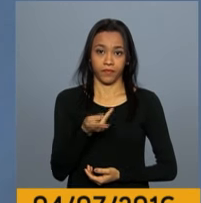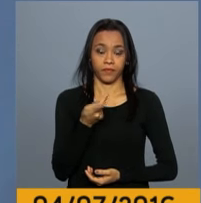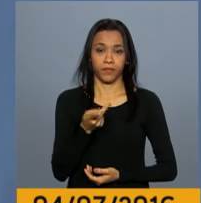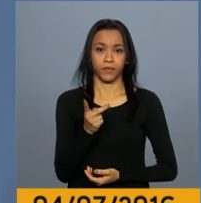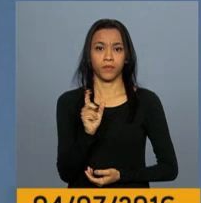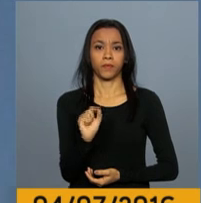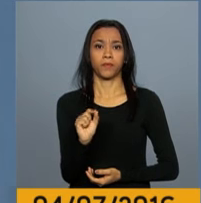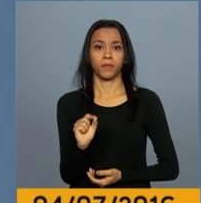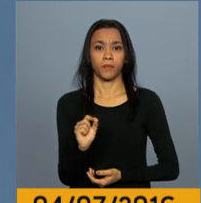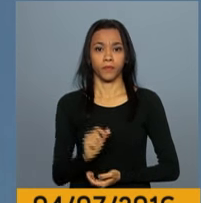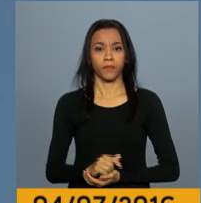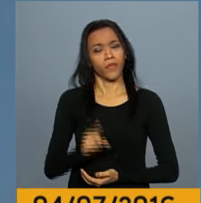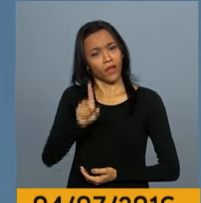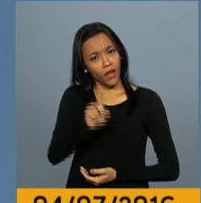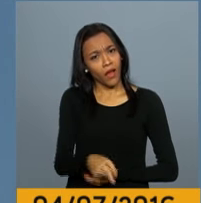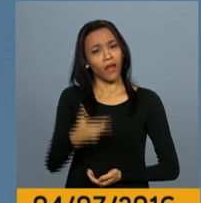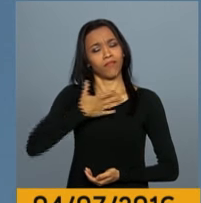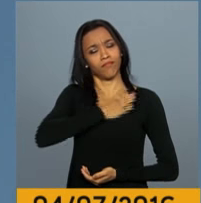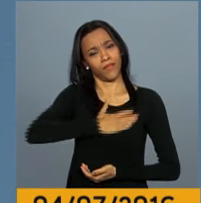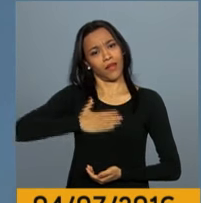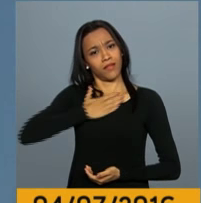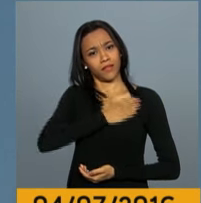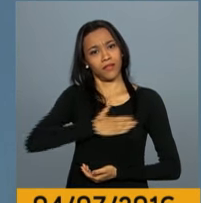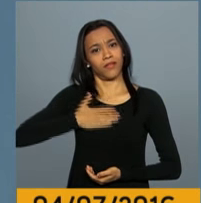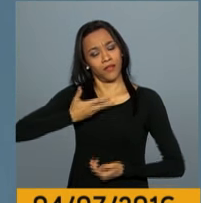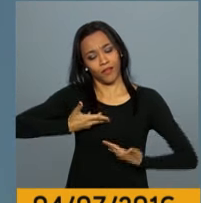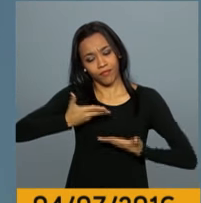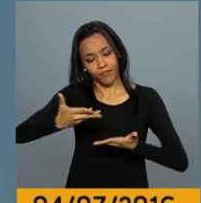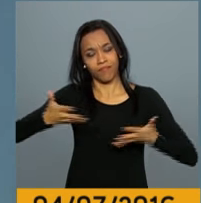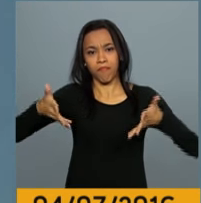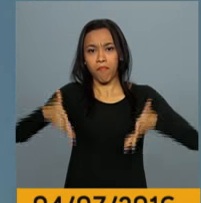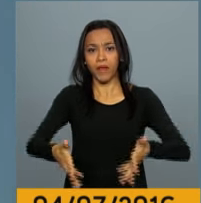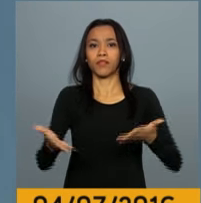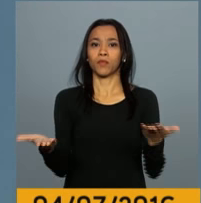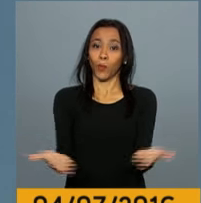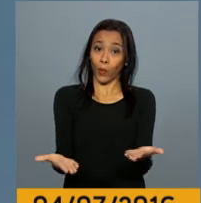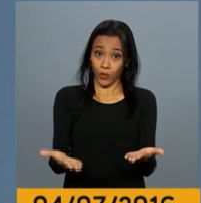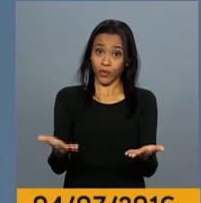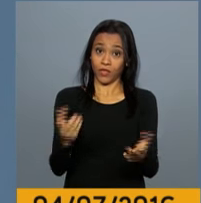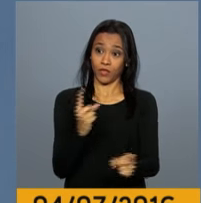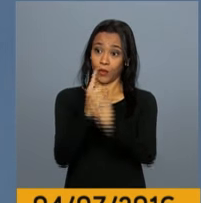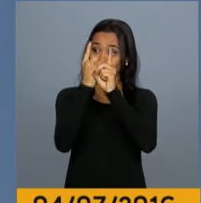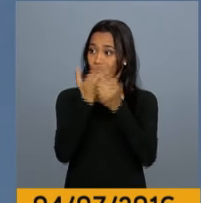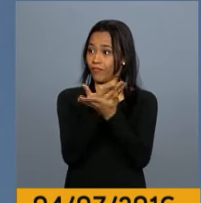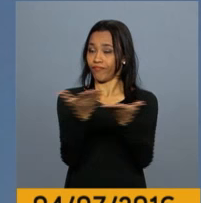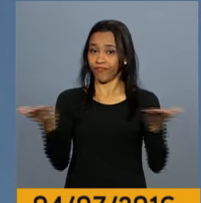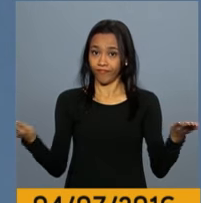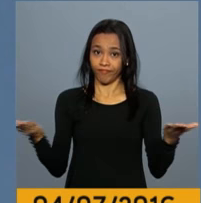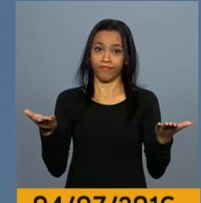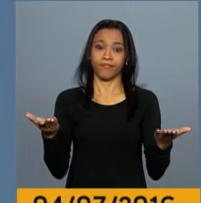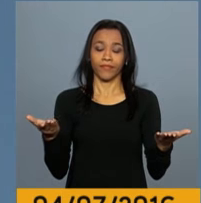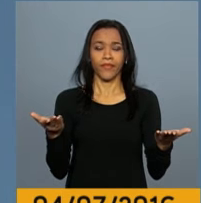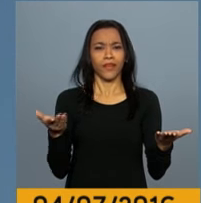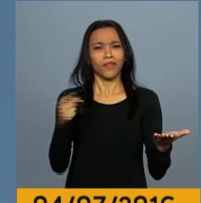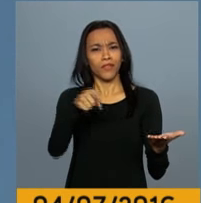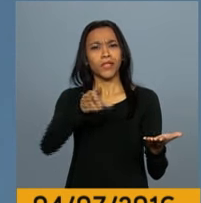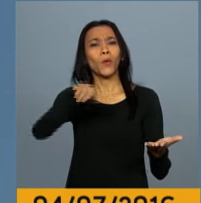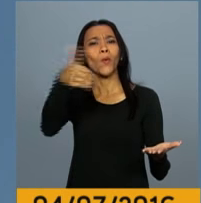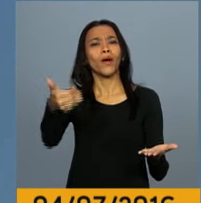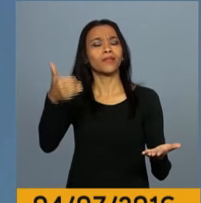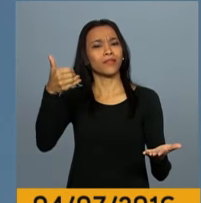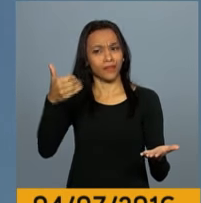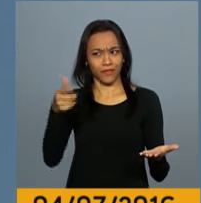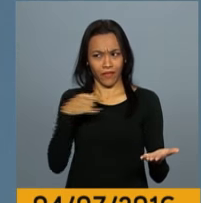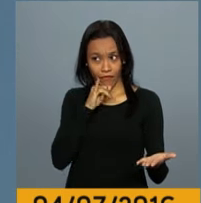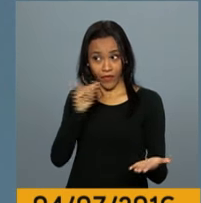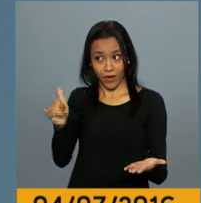que é com grande prazer que eu participo desta cerimônia. E é curioso, ao longo da vida, você, quando é convidado, não é,